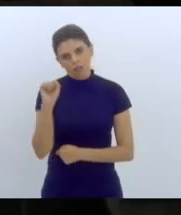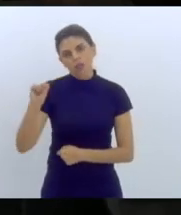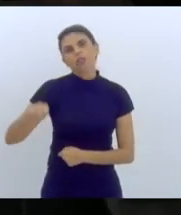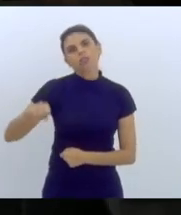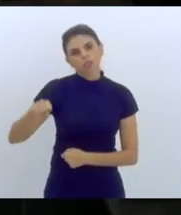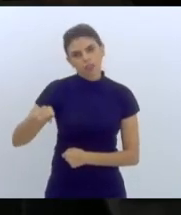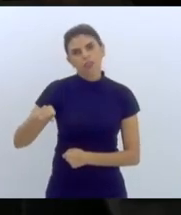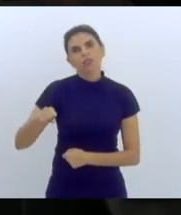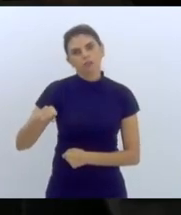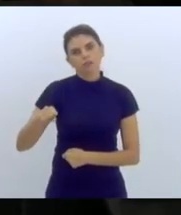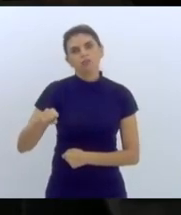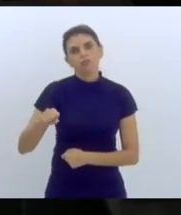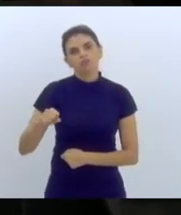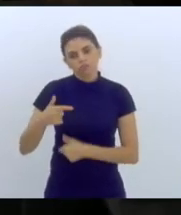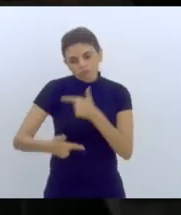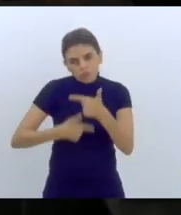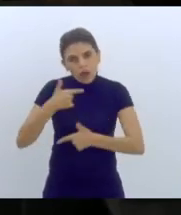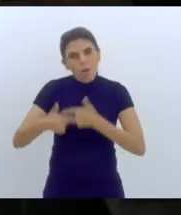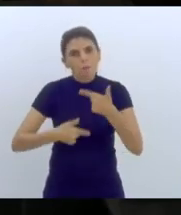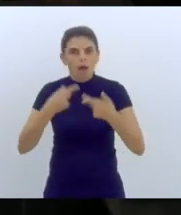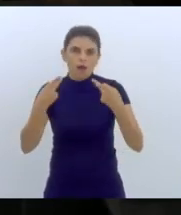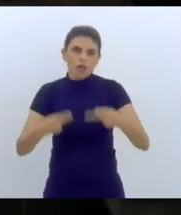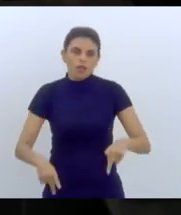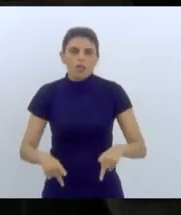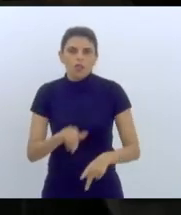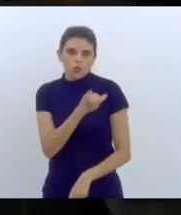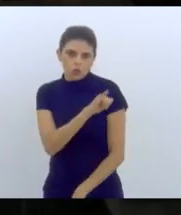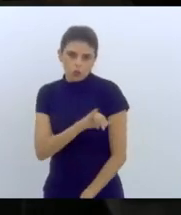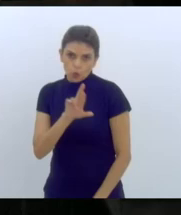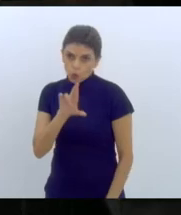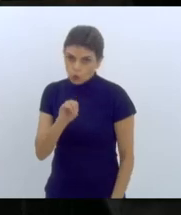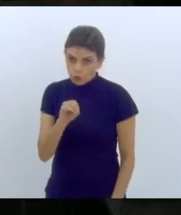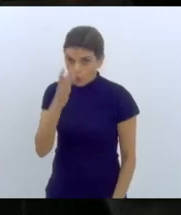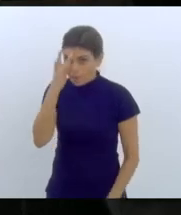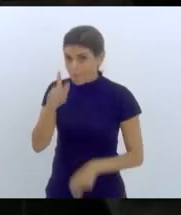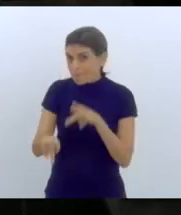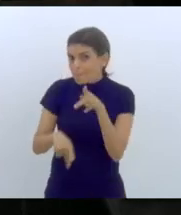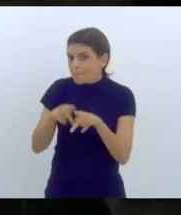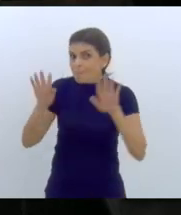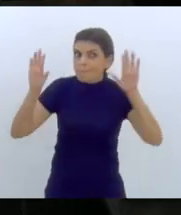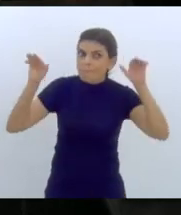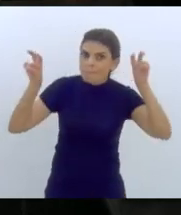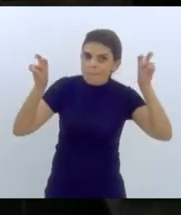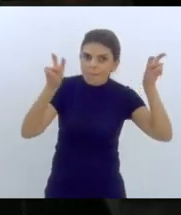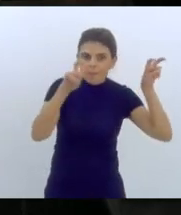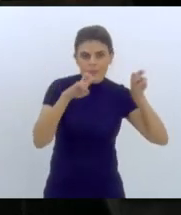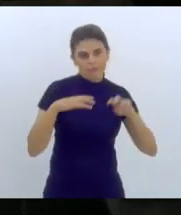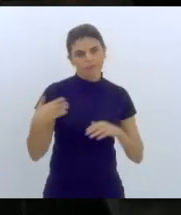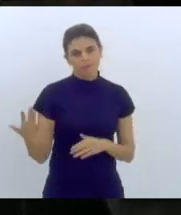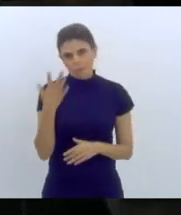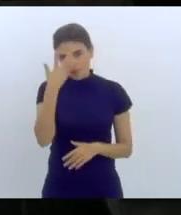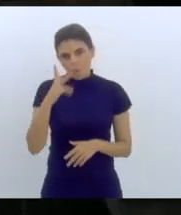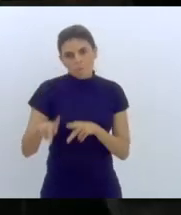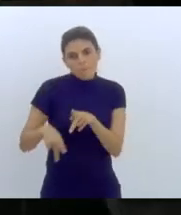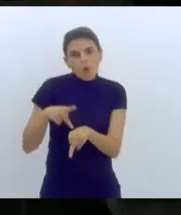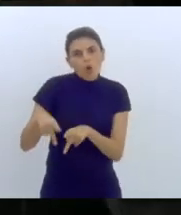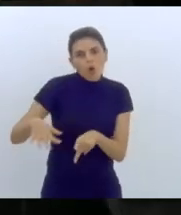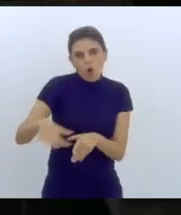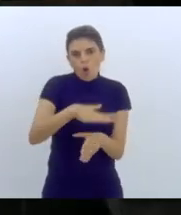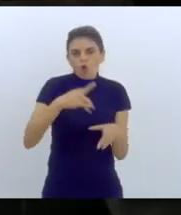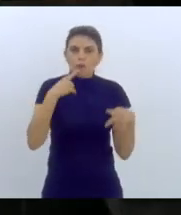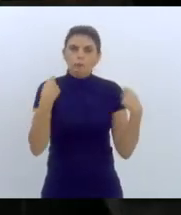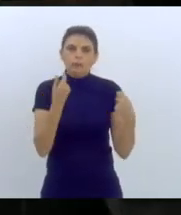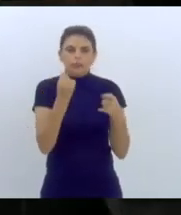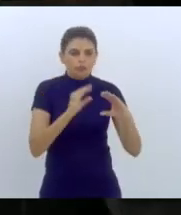para os cofres públicos fluminenses, para o nosso popular erário, que tanto precisa